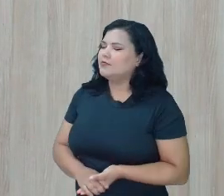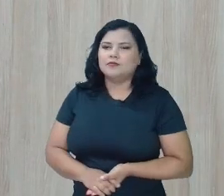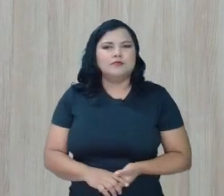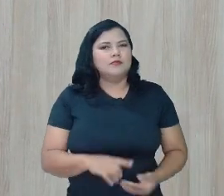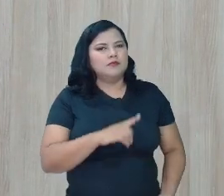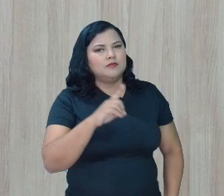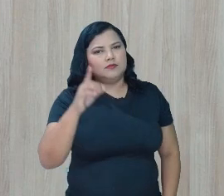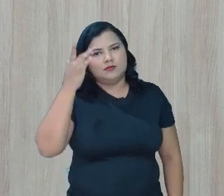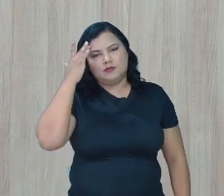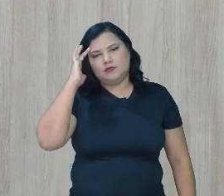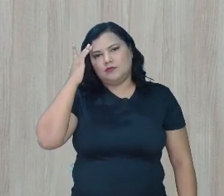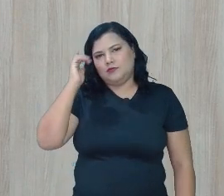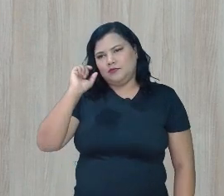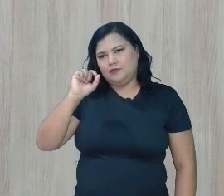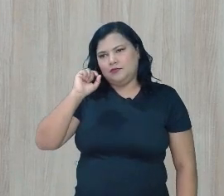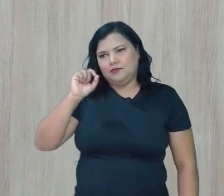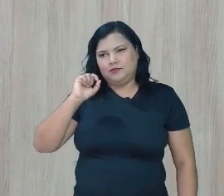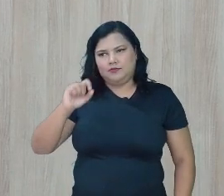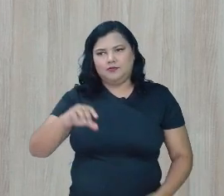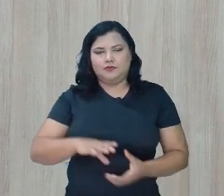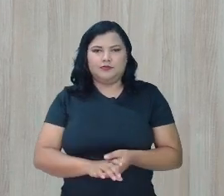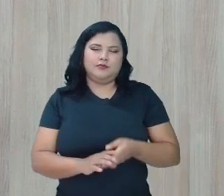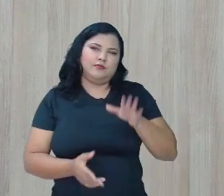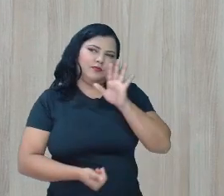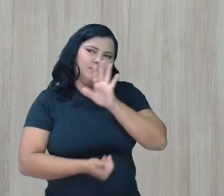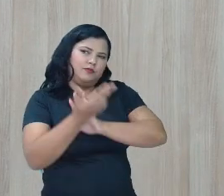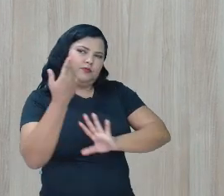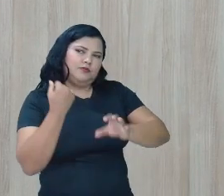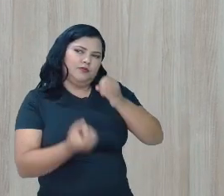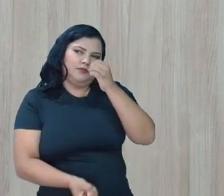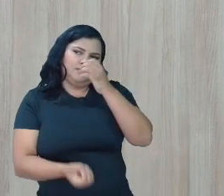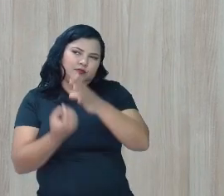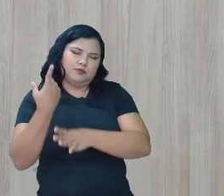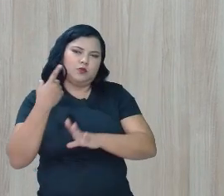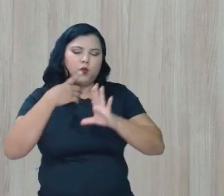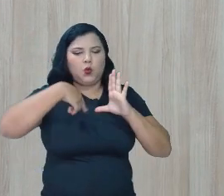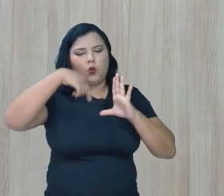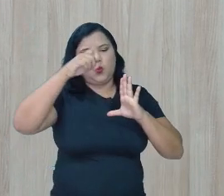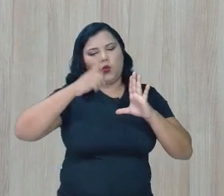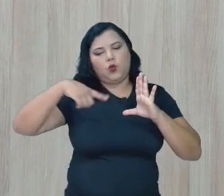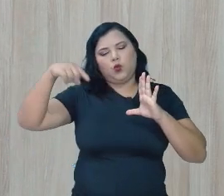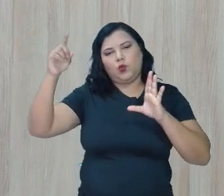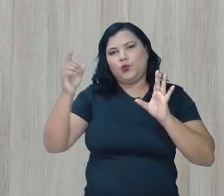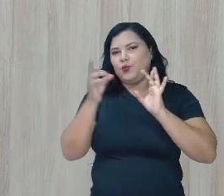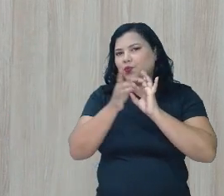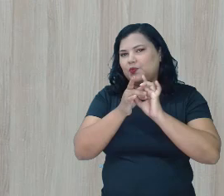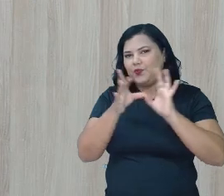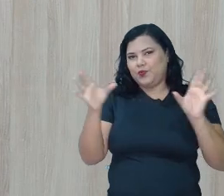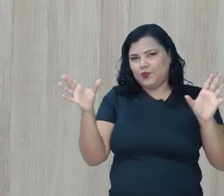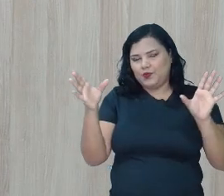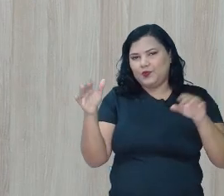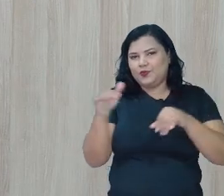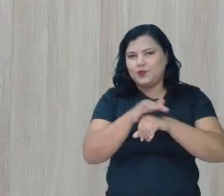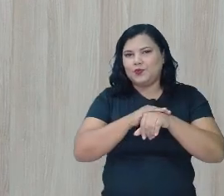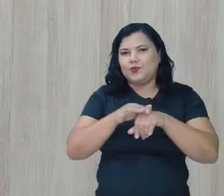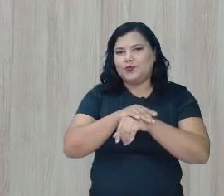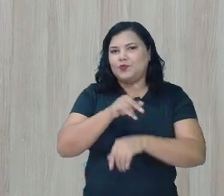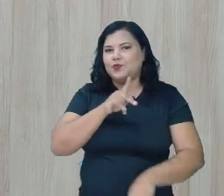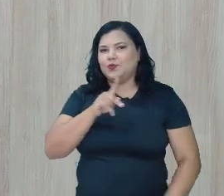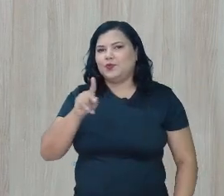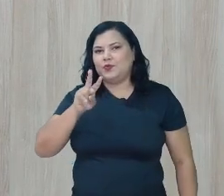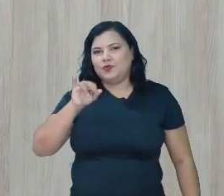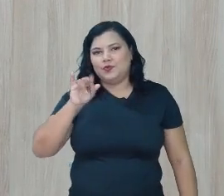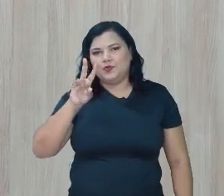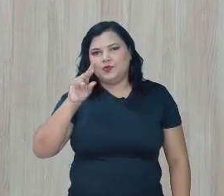acham desses desenhos criados assim, tracejados, de forma, né, livre? Comentem com a professora Viviane no